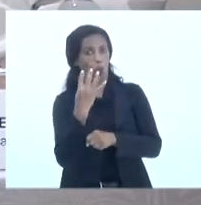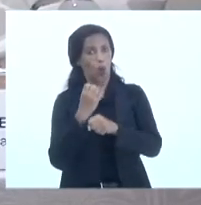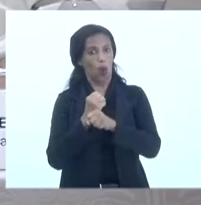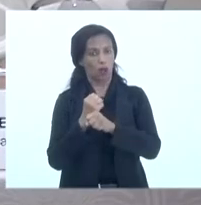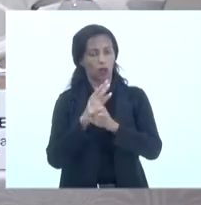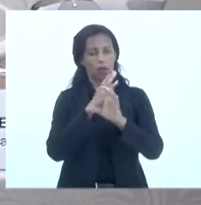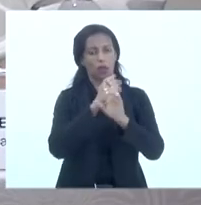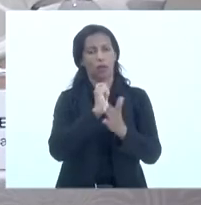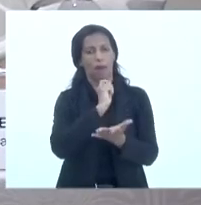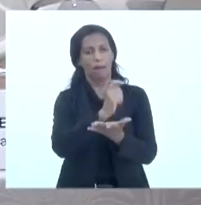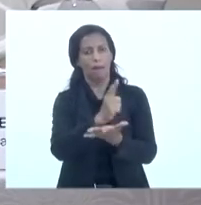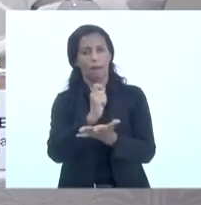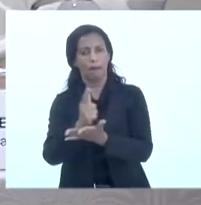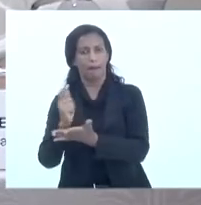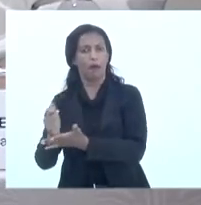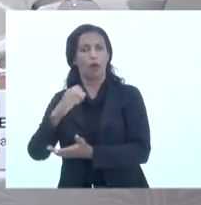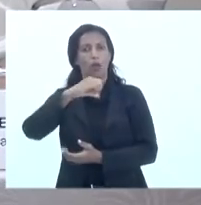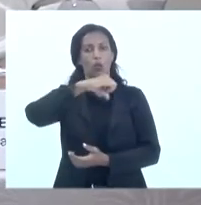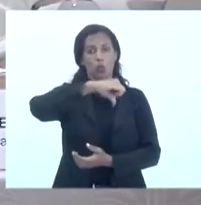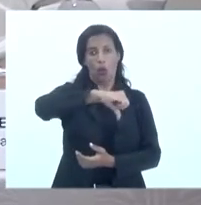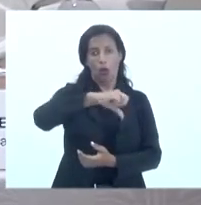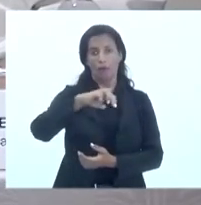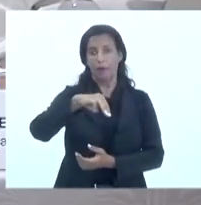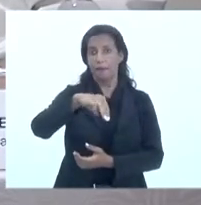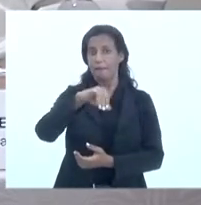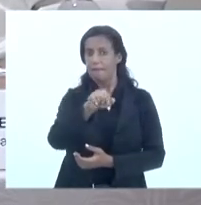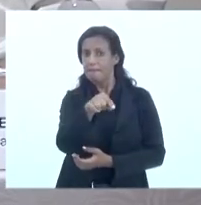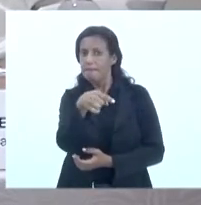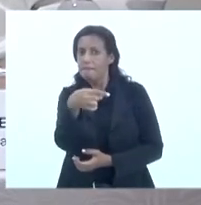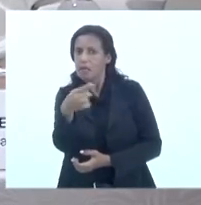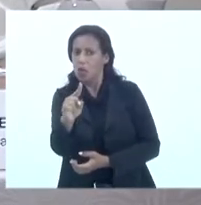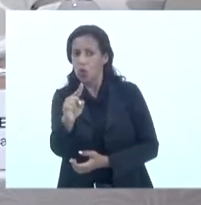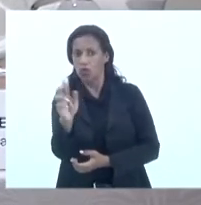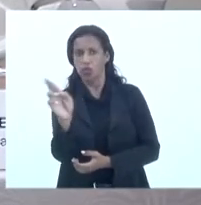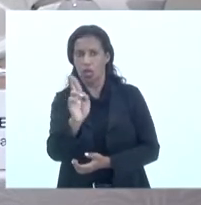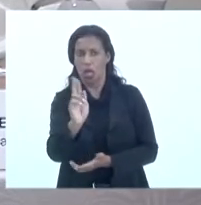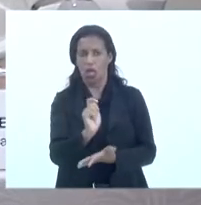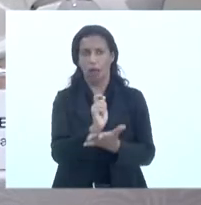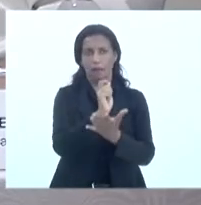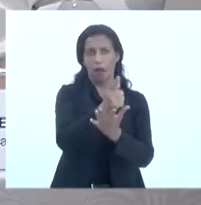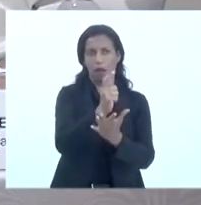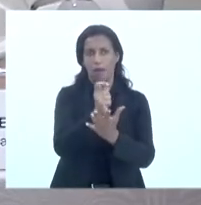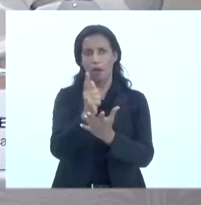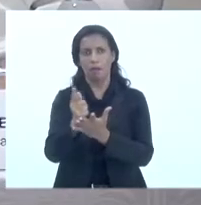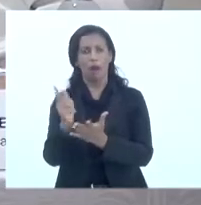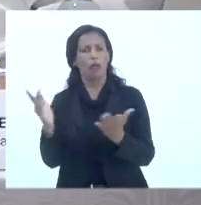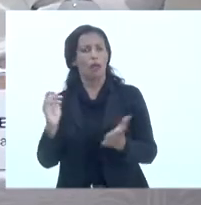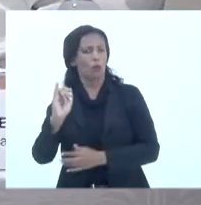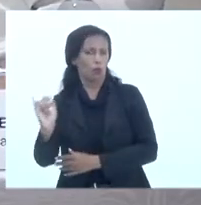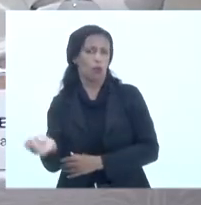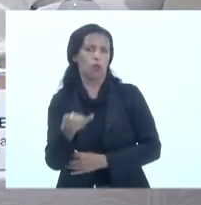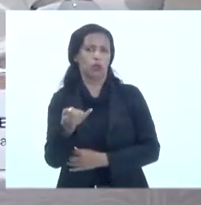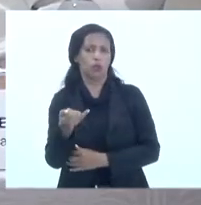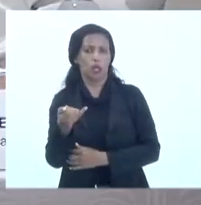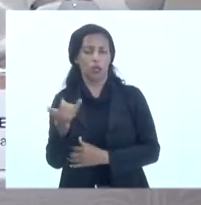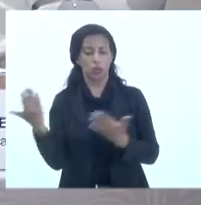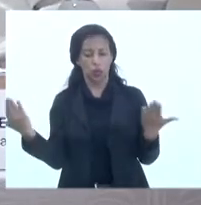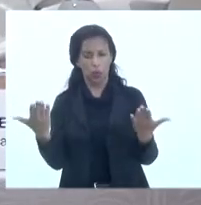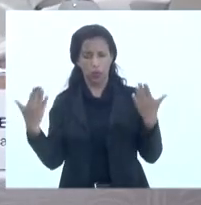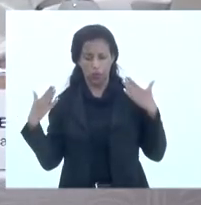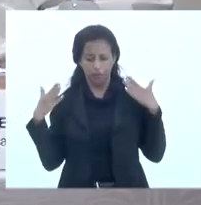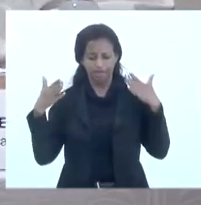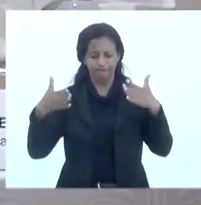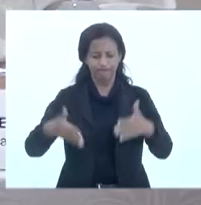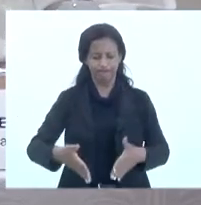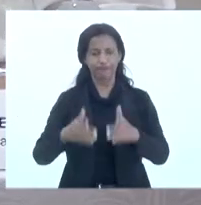total de 9 bilhões de reais. Então, a gente está vivendo uma janela de oportunidade. E a vinda da Assembleia aqui, e falo